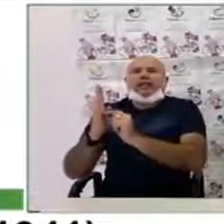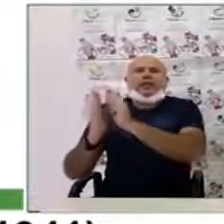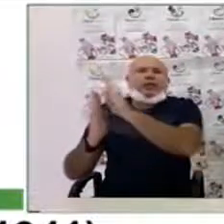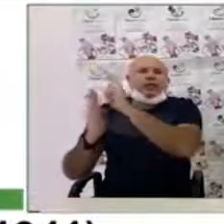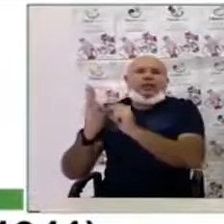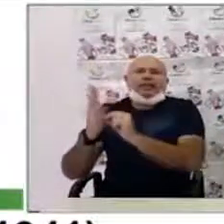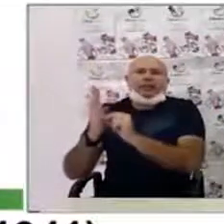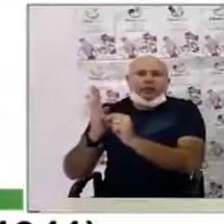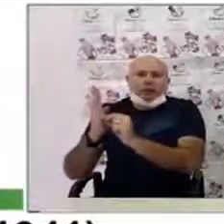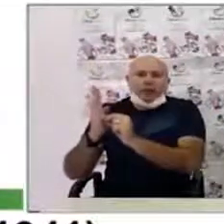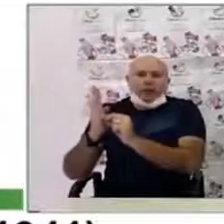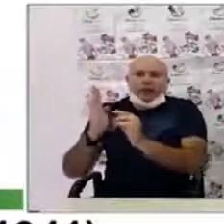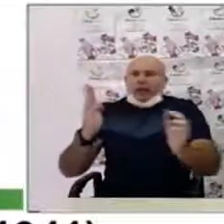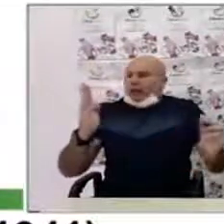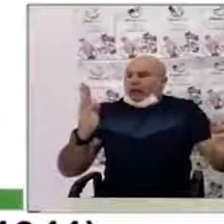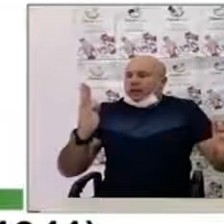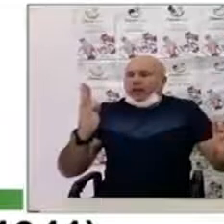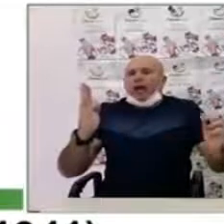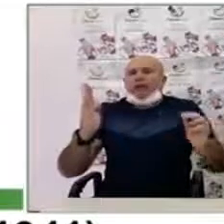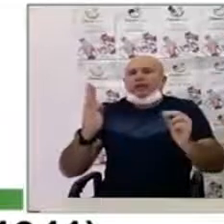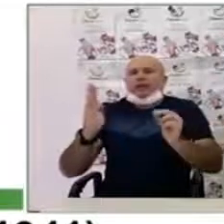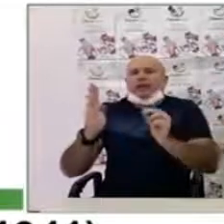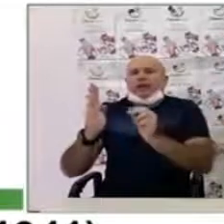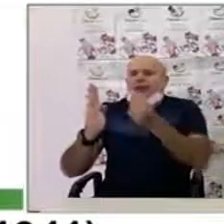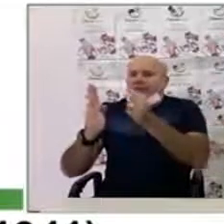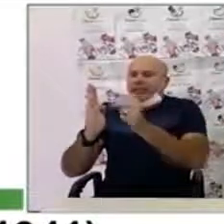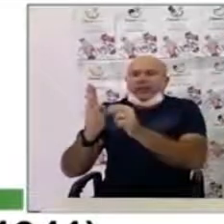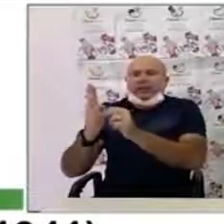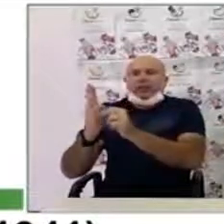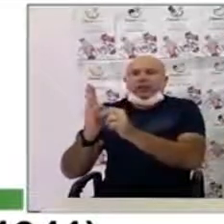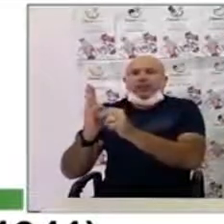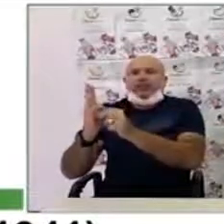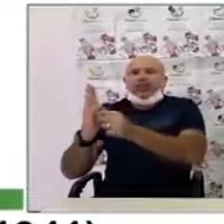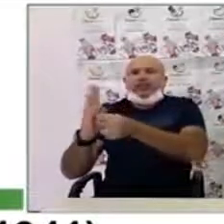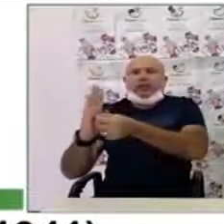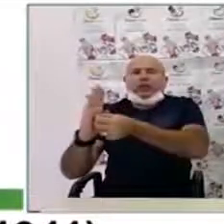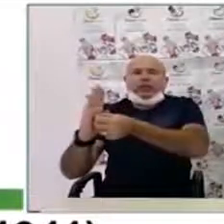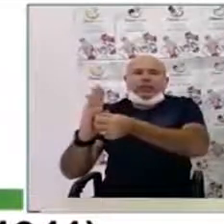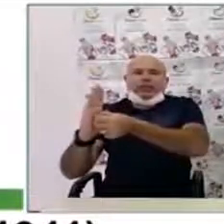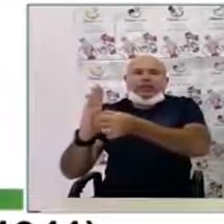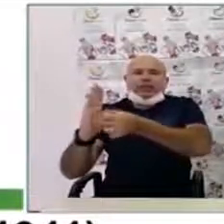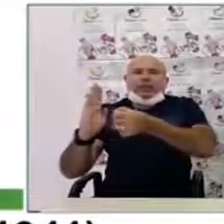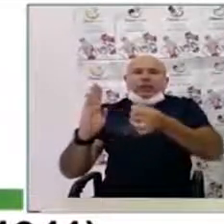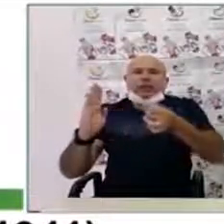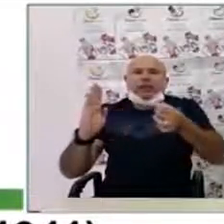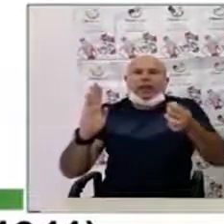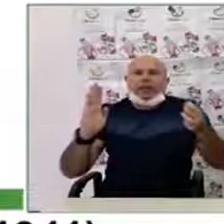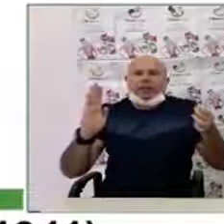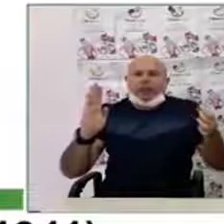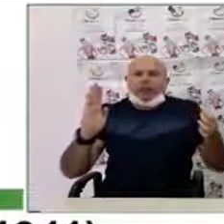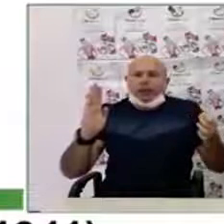radiação sofria desvio. De 1000 radiação alfa, observava-se uma que batia numa determinada região e